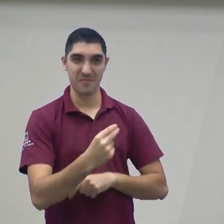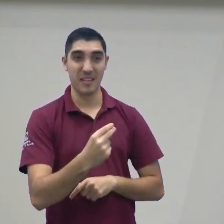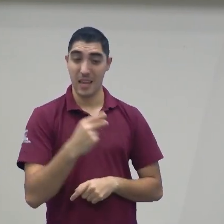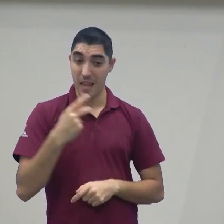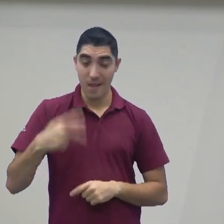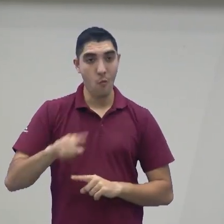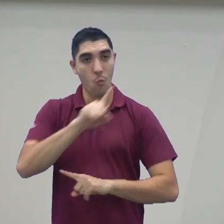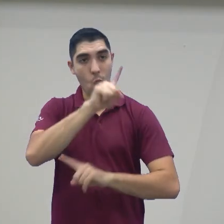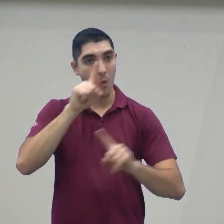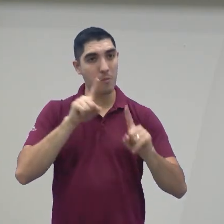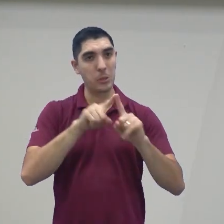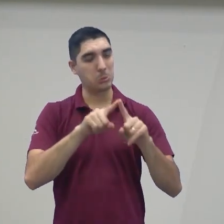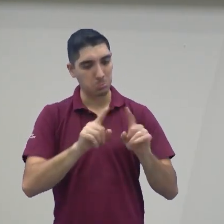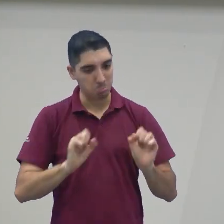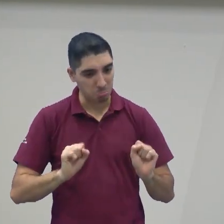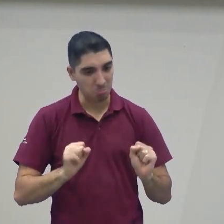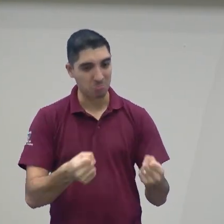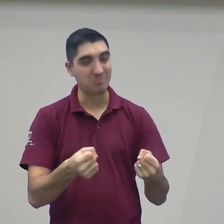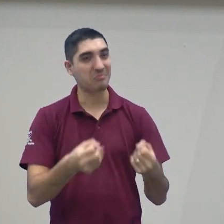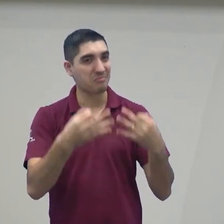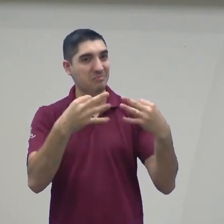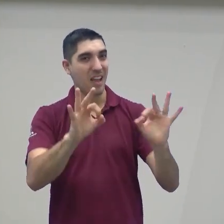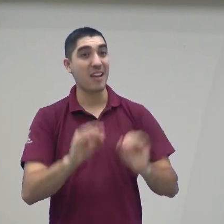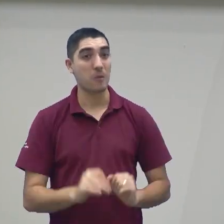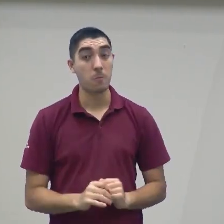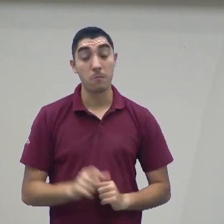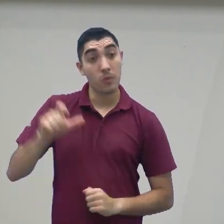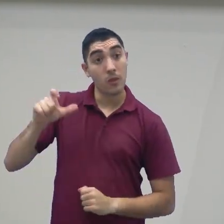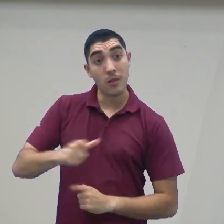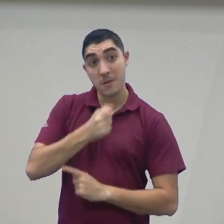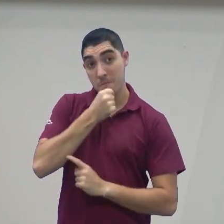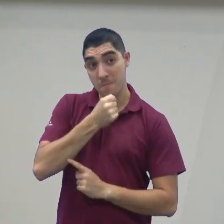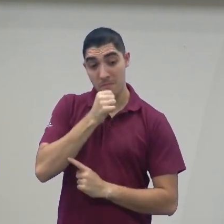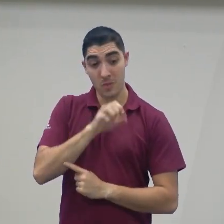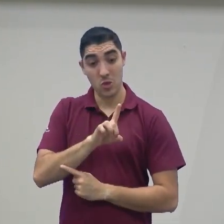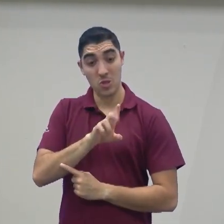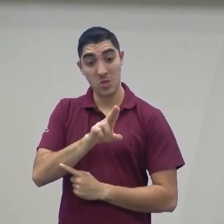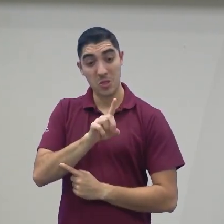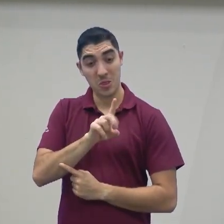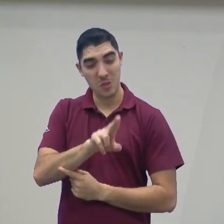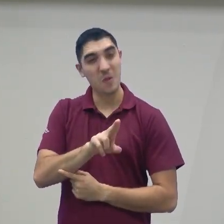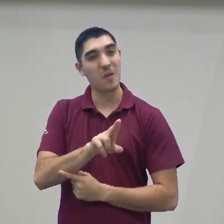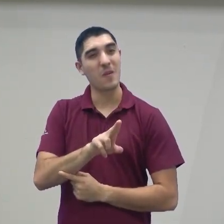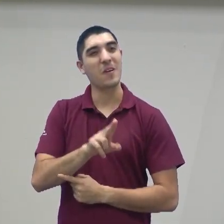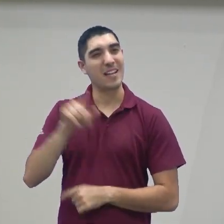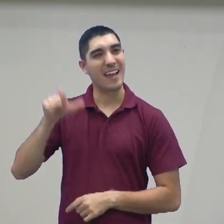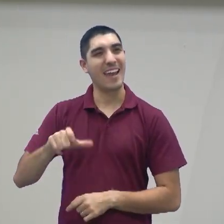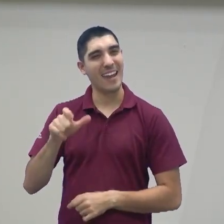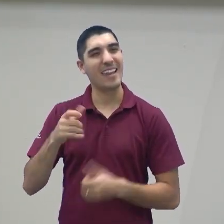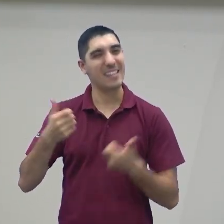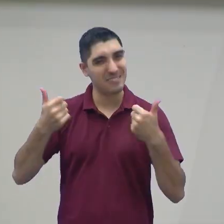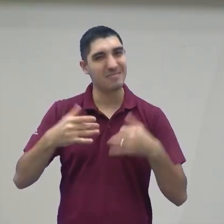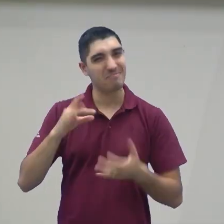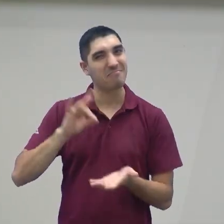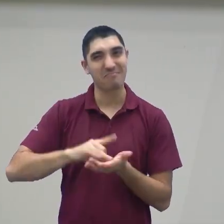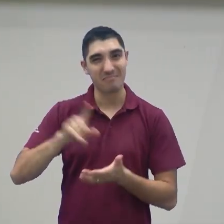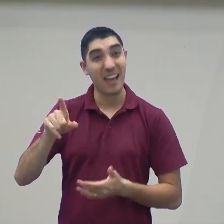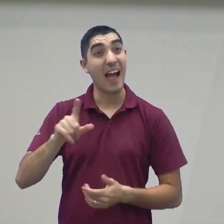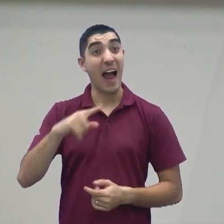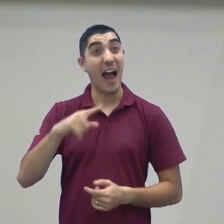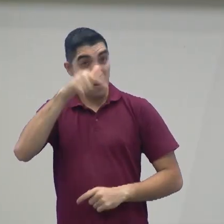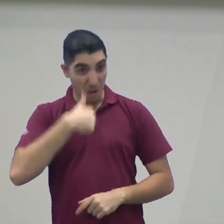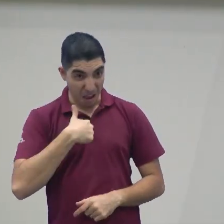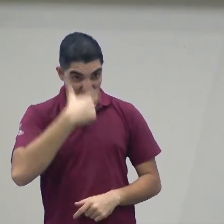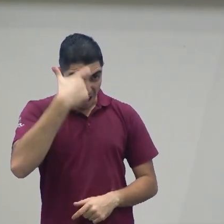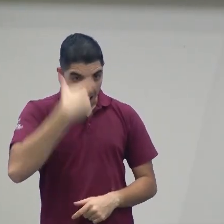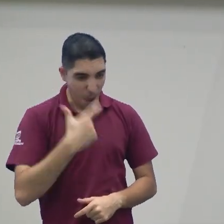O Dudu realmente chocou o mundo com esse palpite dele. Depois o bruxo sou eu, né? Mas eu acho